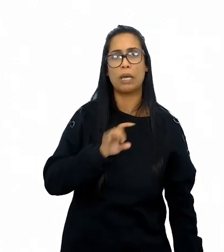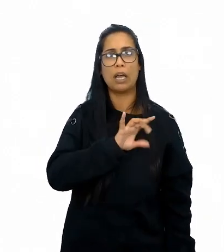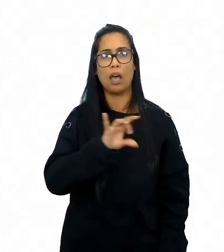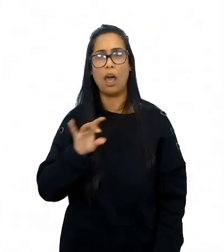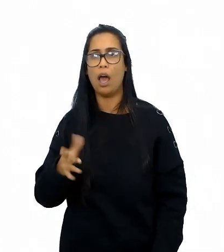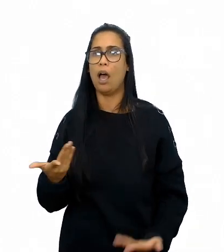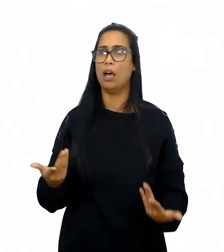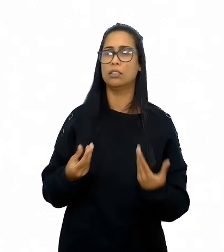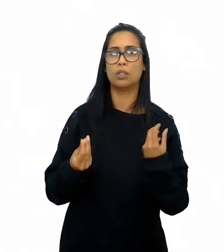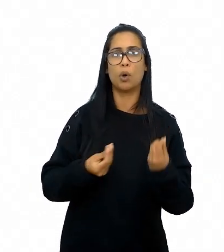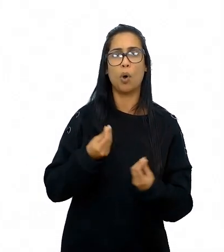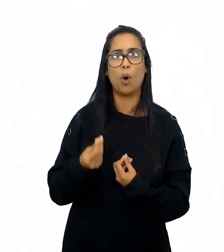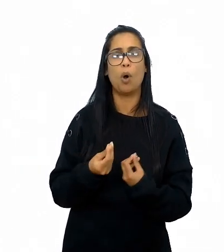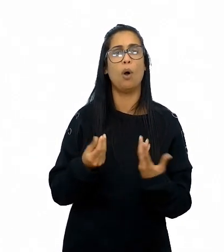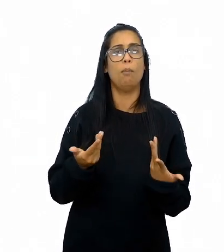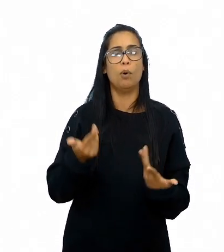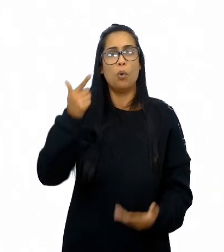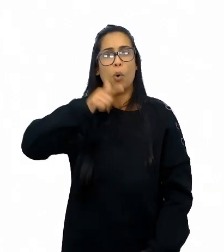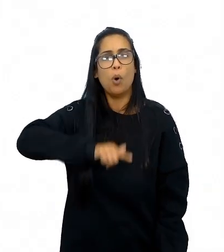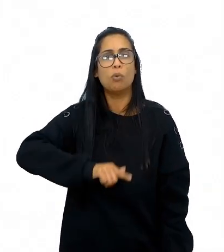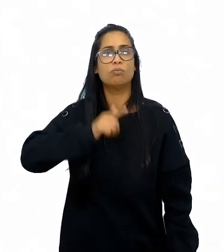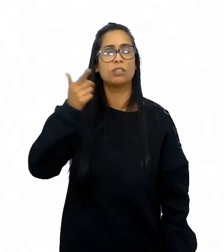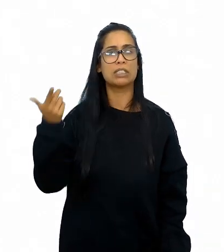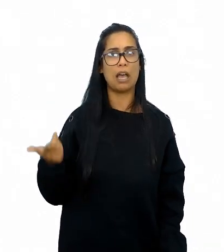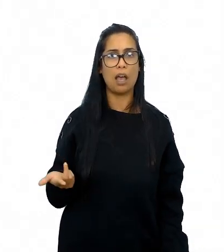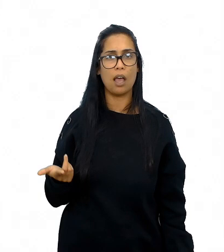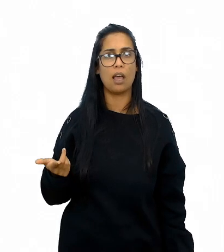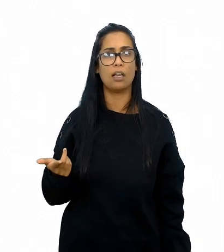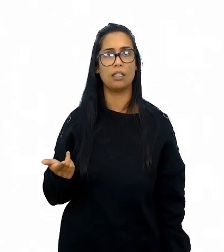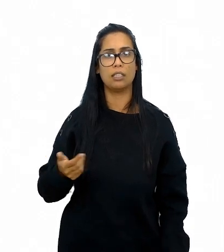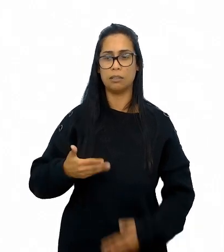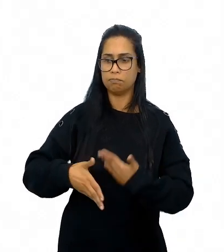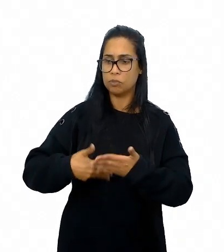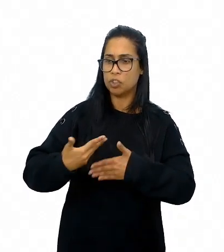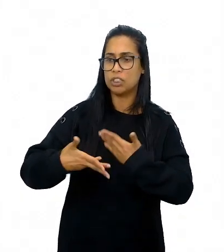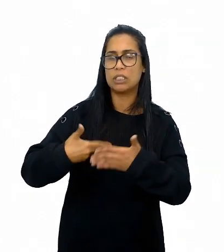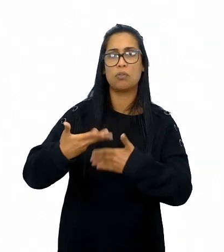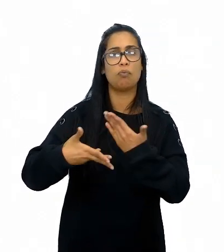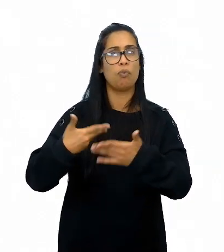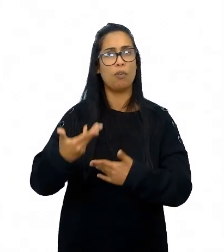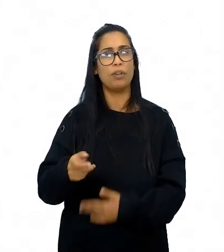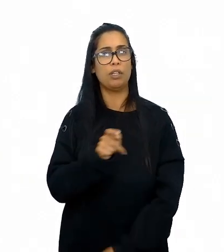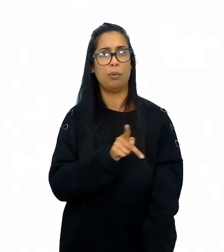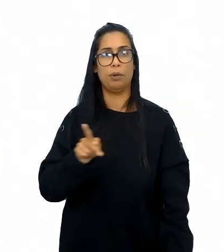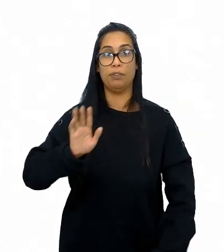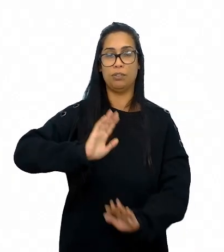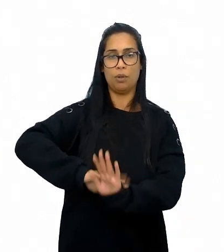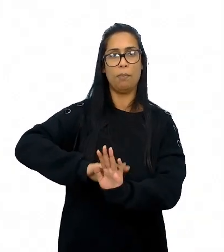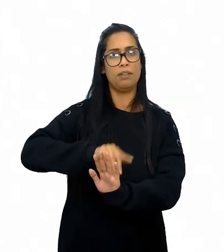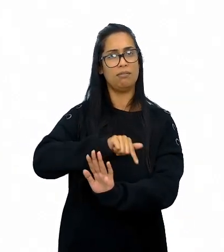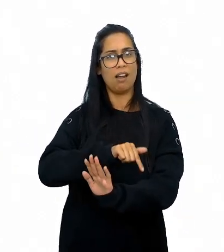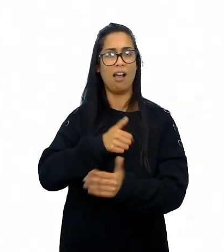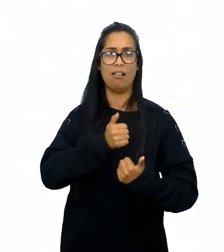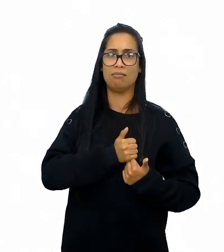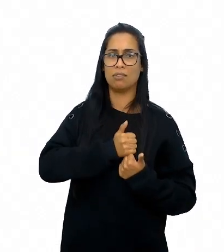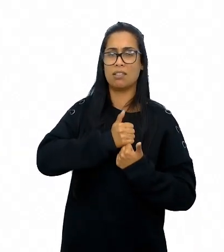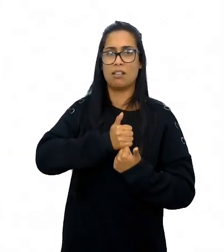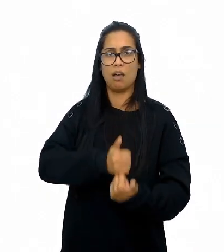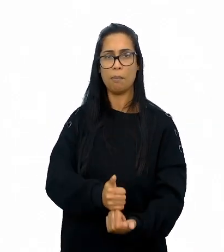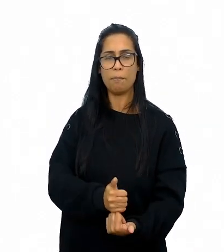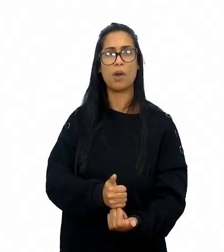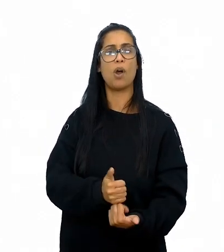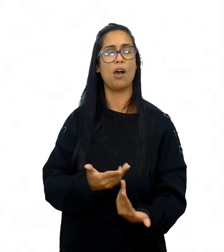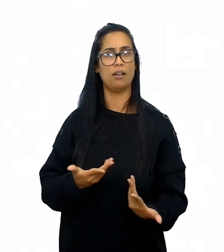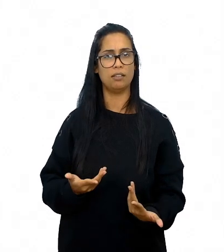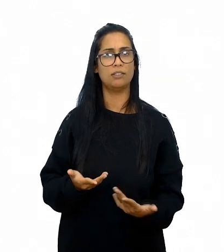eles encontrem meios para isso, e obviamente que o professor está ali atuando, né, a professora atuando como mediador,